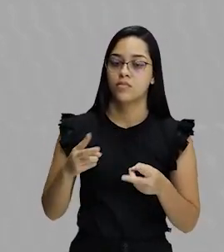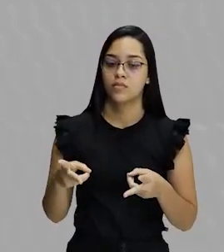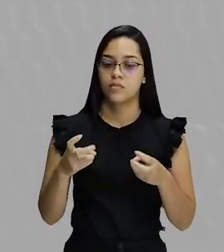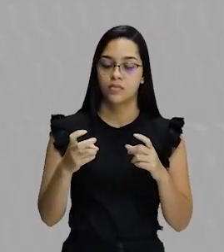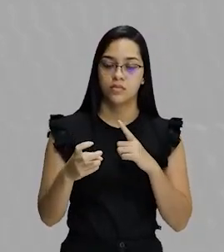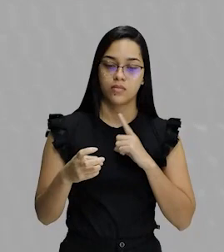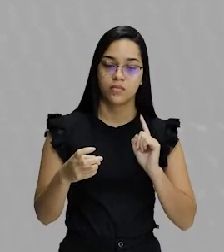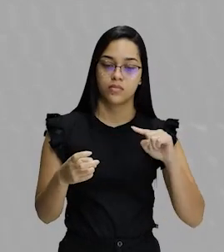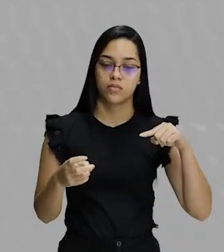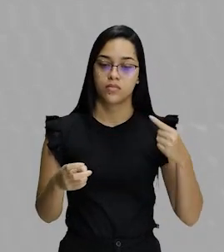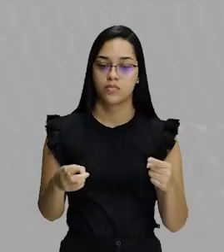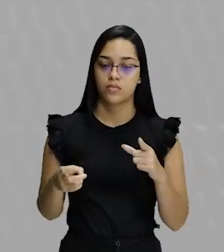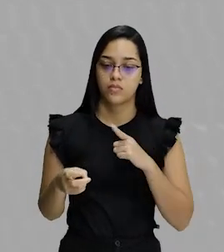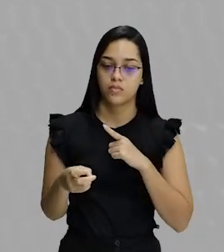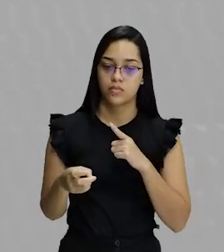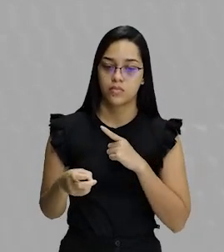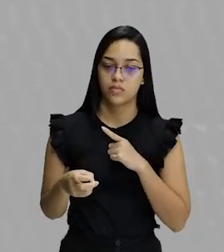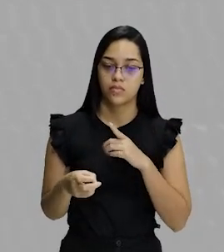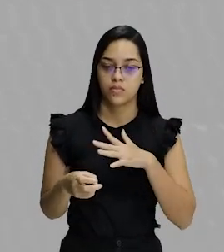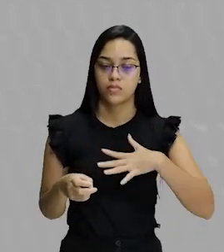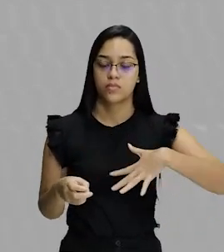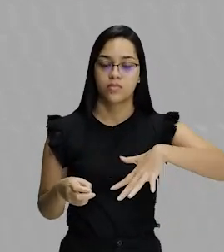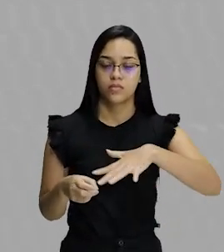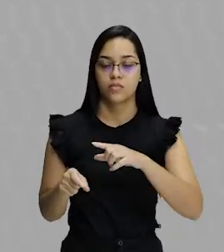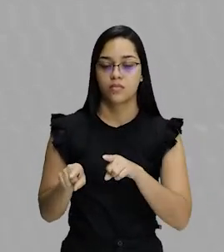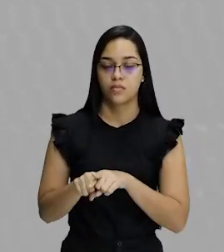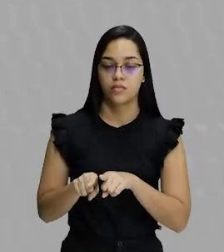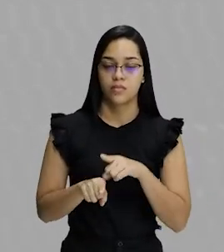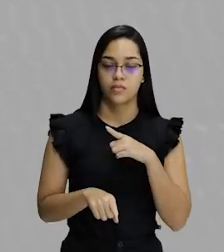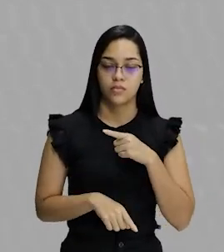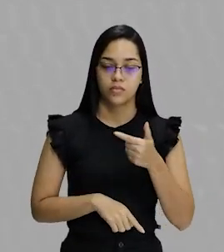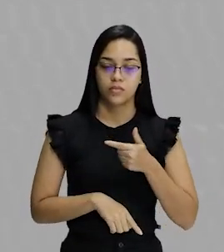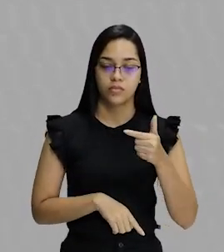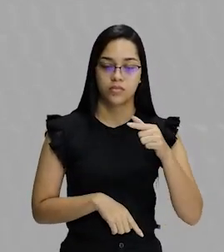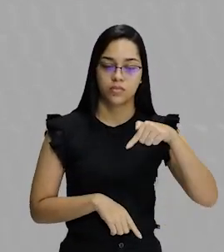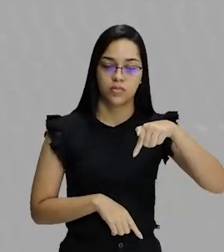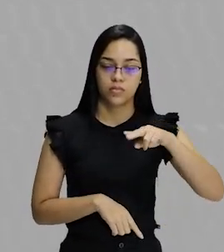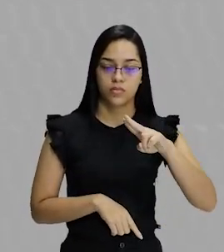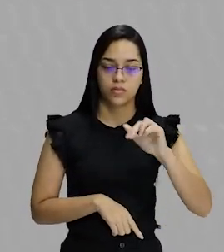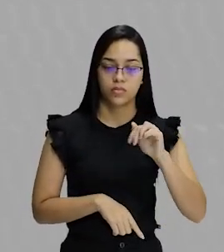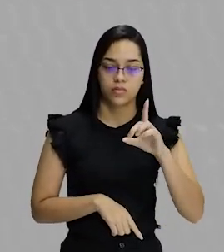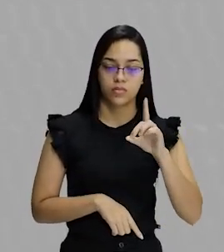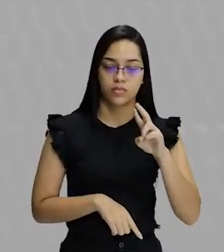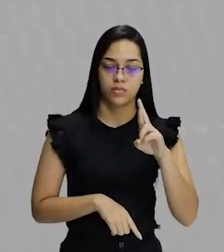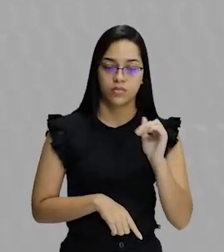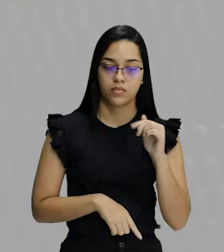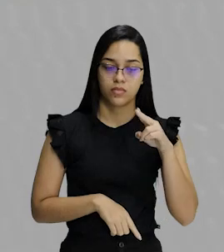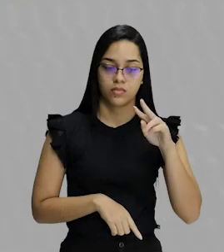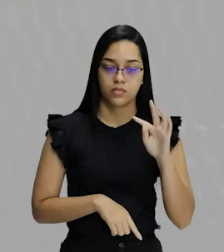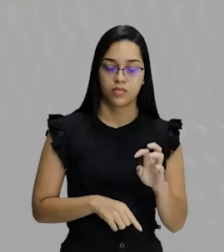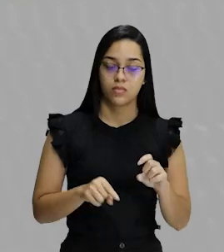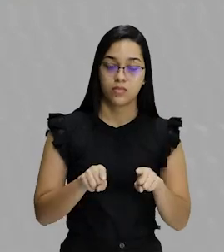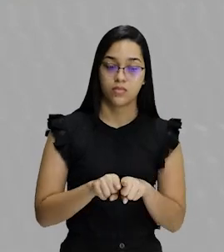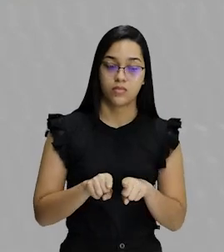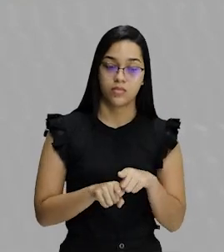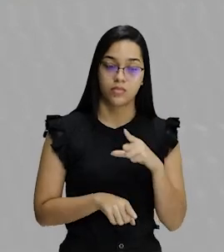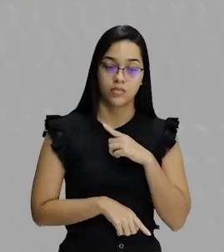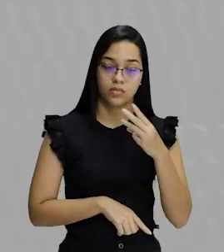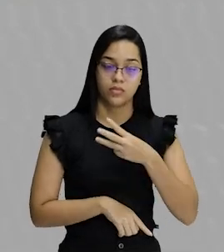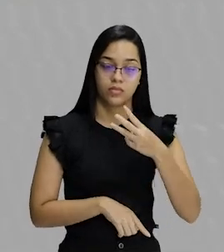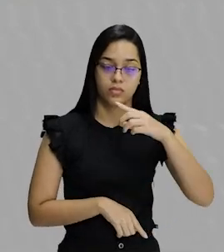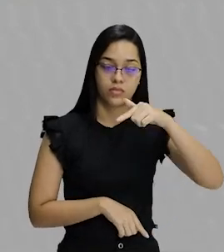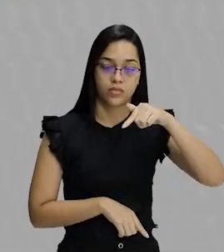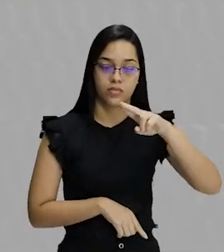os outros quadrantes. Esse outro espaço aí é o segundo quadrante, o outro terceiro espaço aqui é o